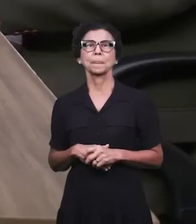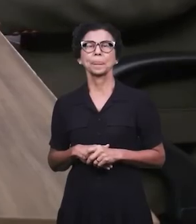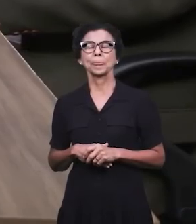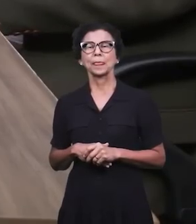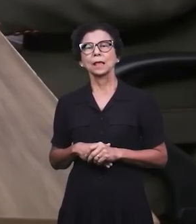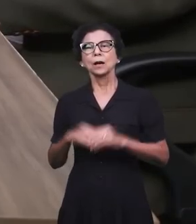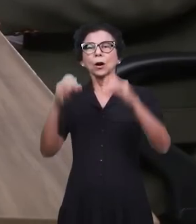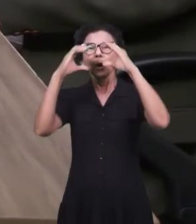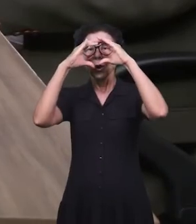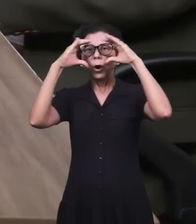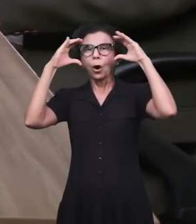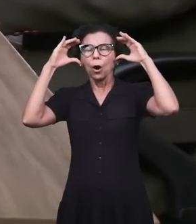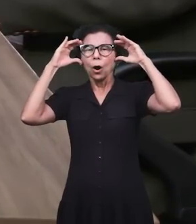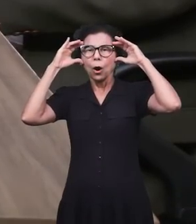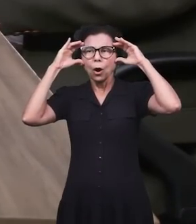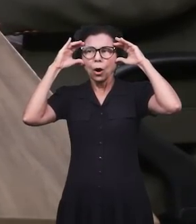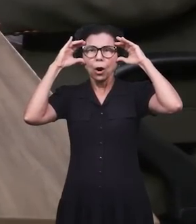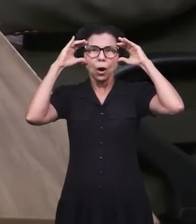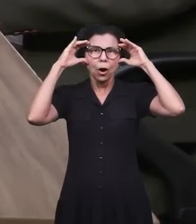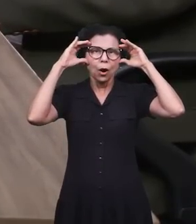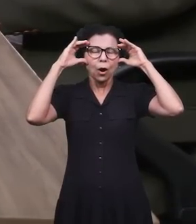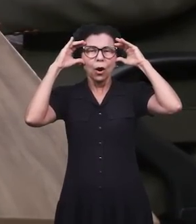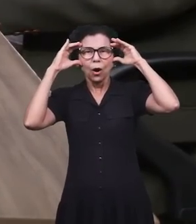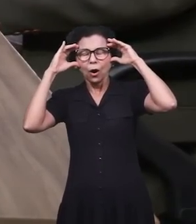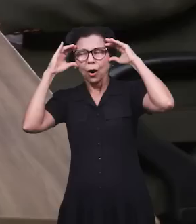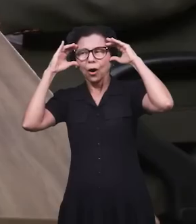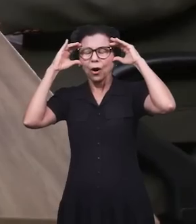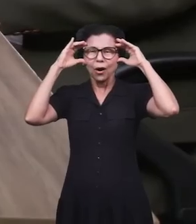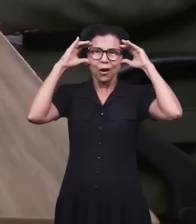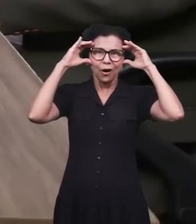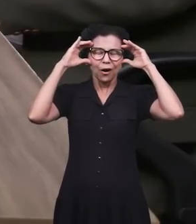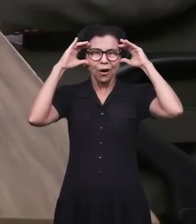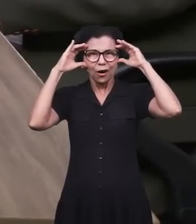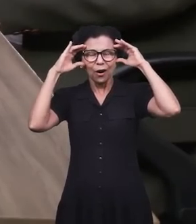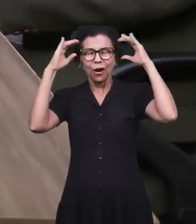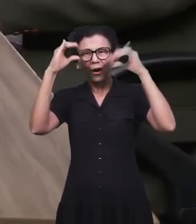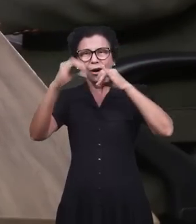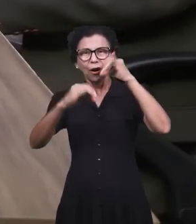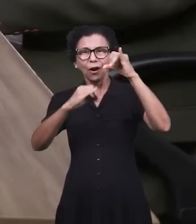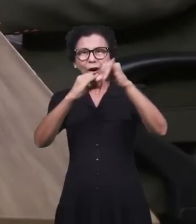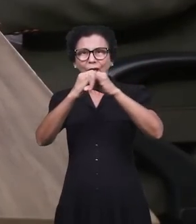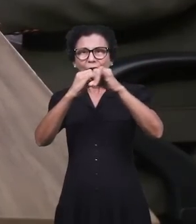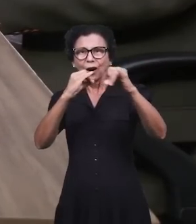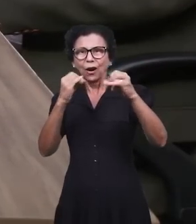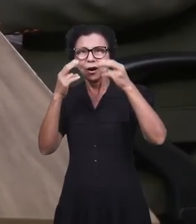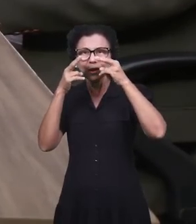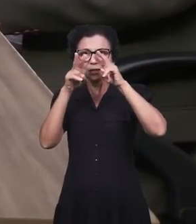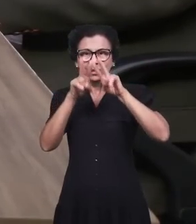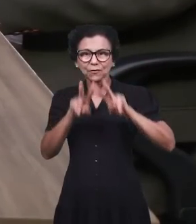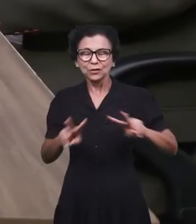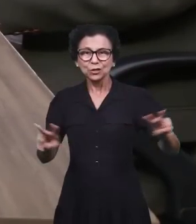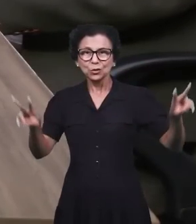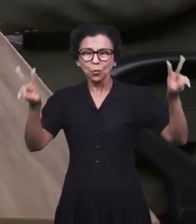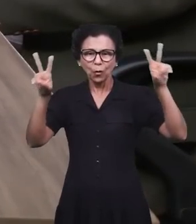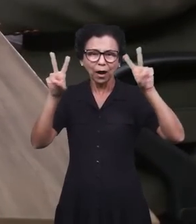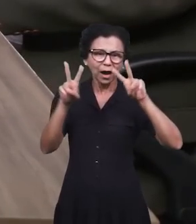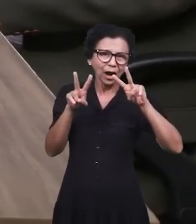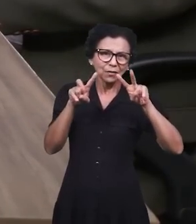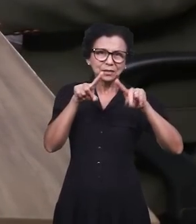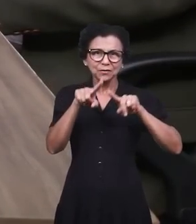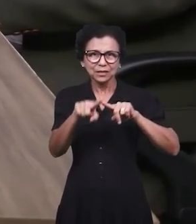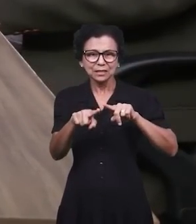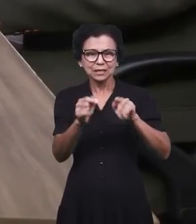virtual, em que eles olham como é que está exatamente a situação do Sim. projeto, se vai ter espaço mesmo para colocar Sim. aqueles canos que